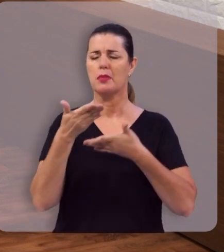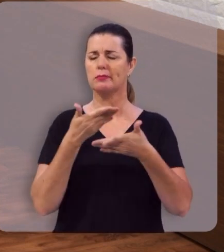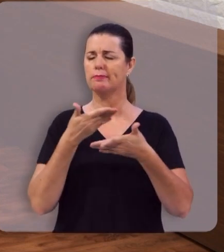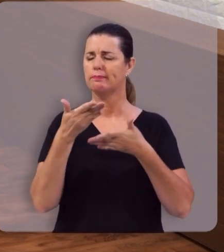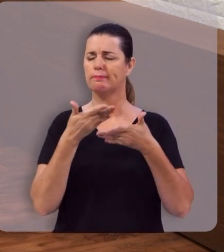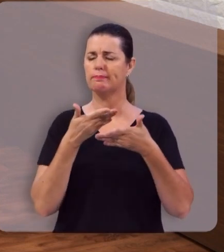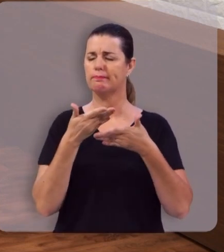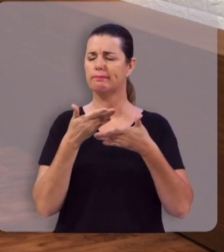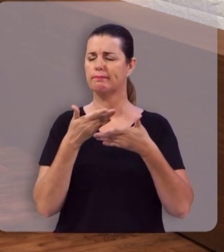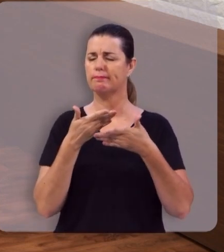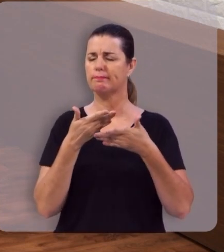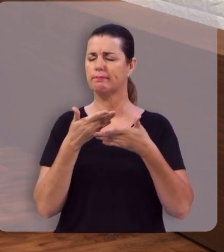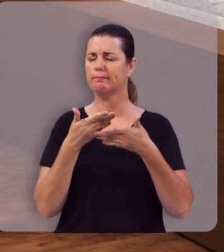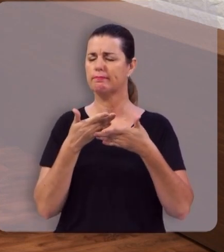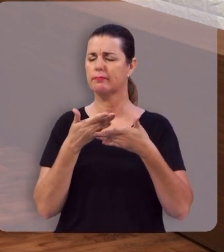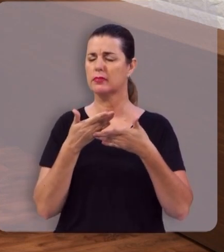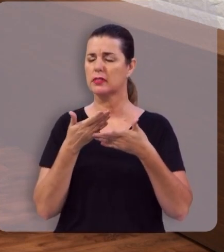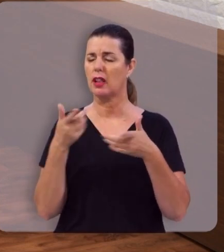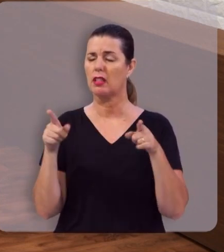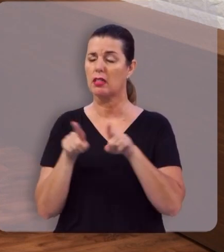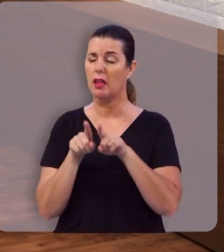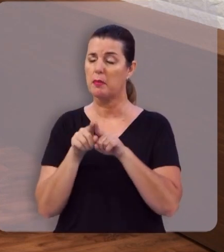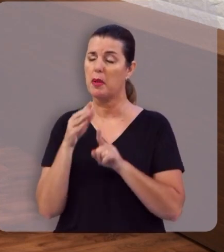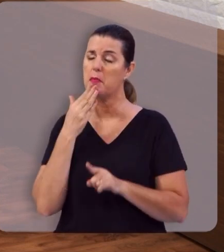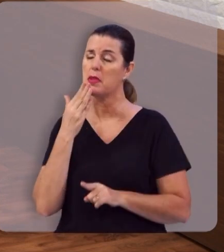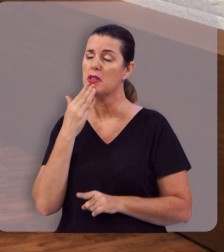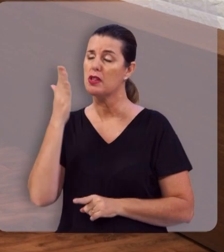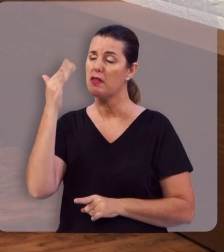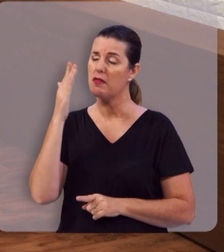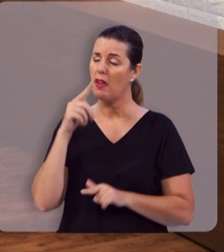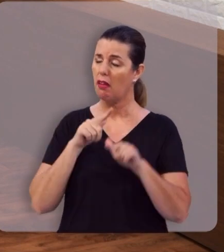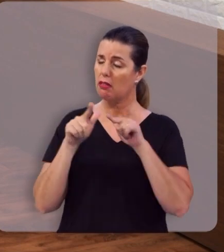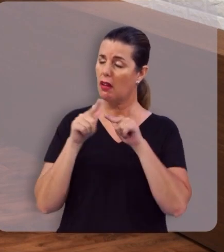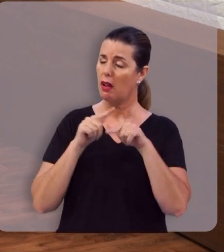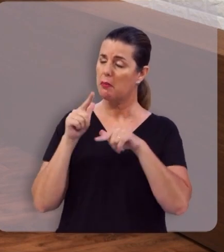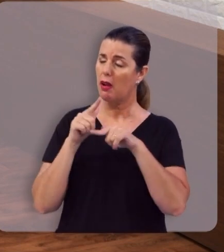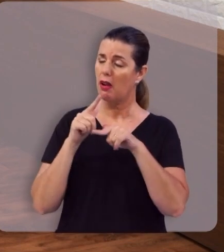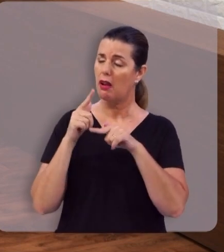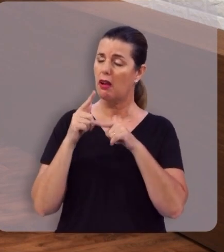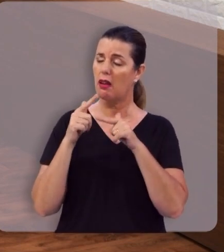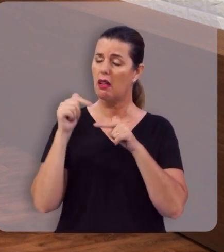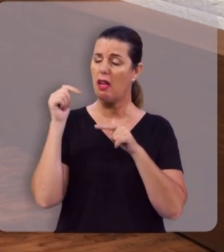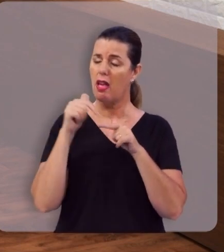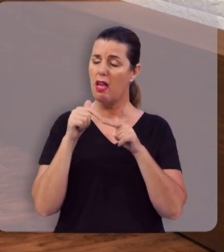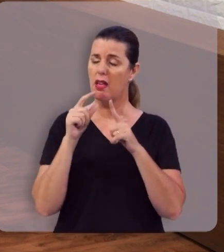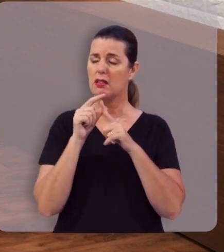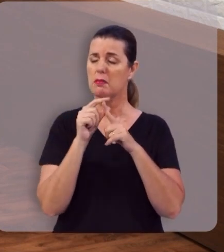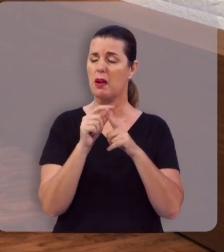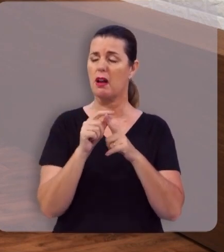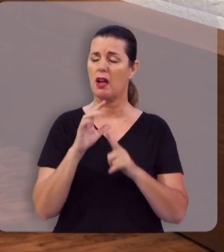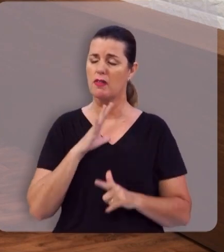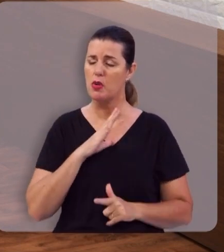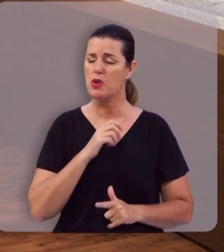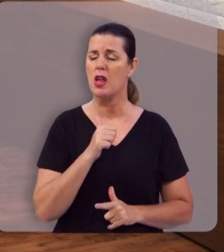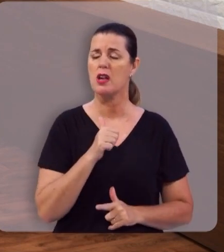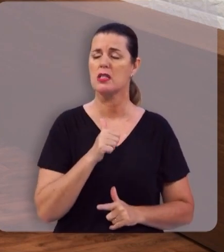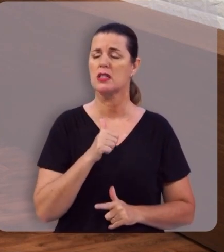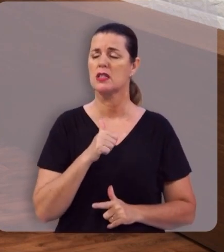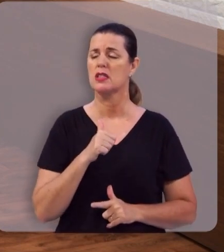esta palavra e eu quero te pedir que tu apliques esta palavra de